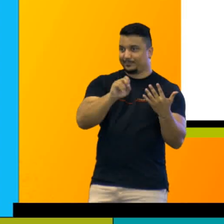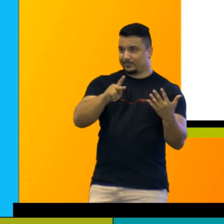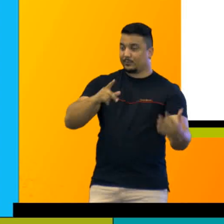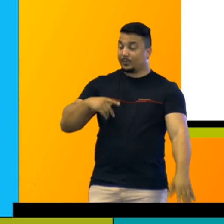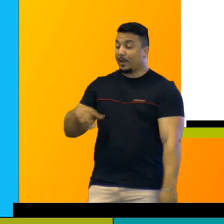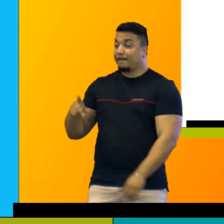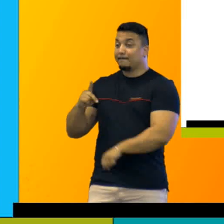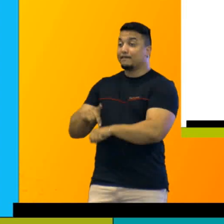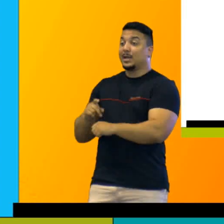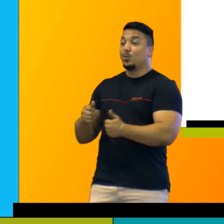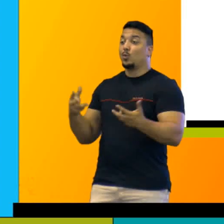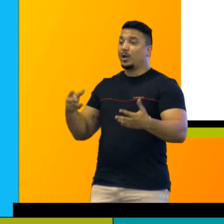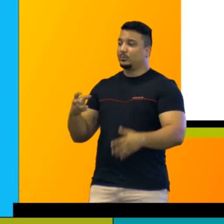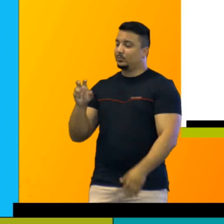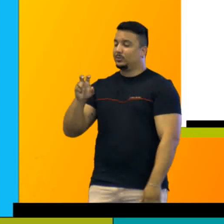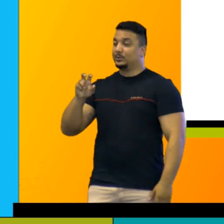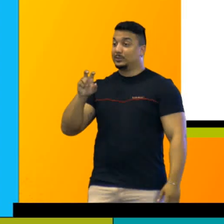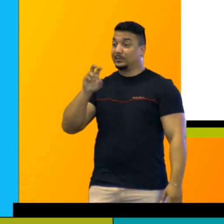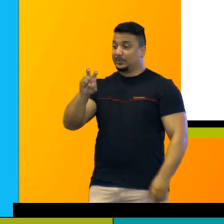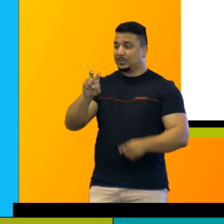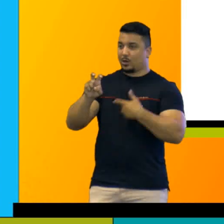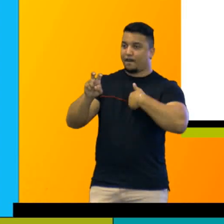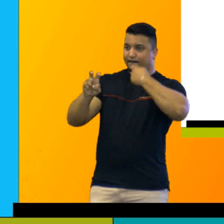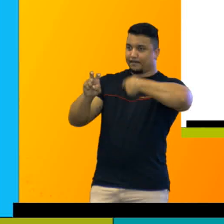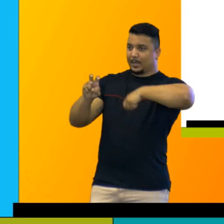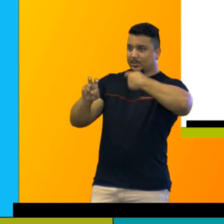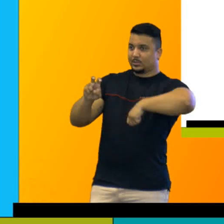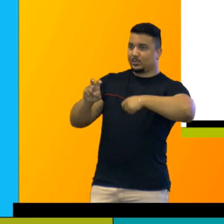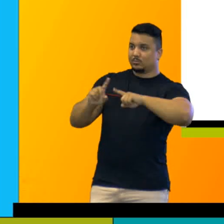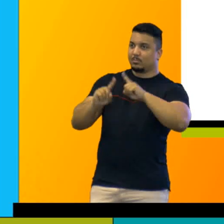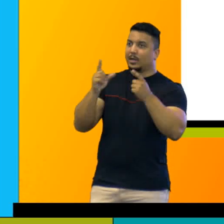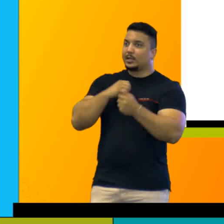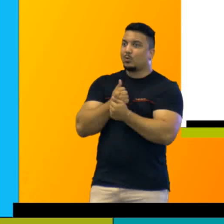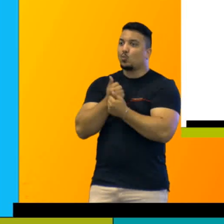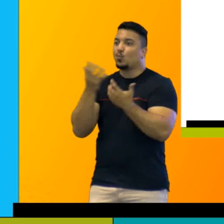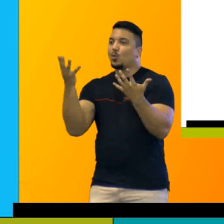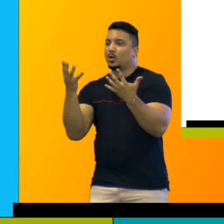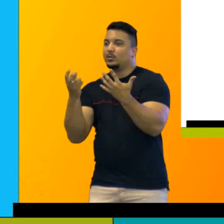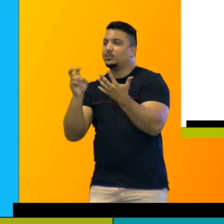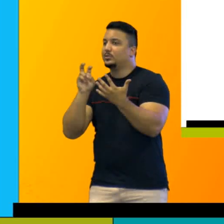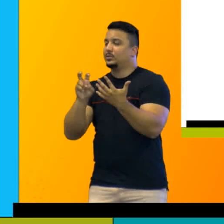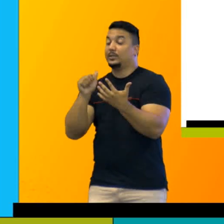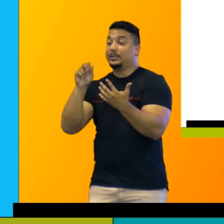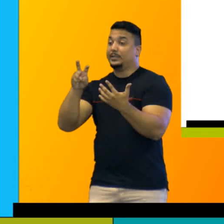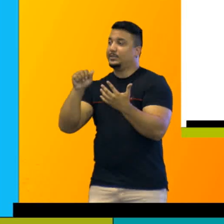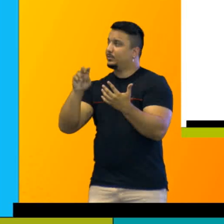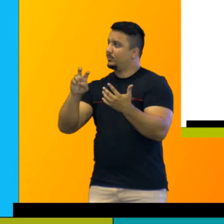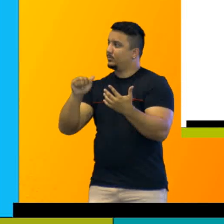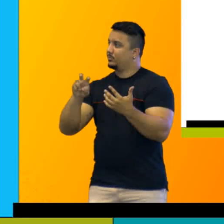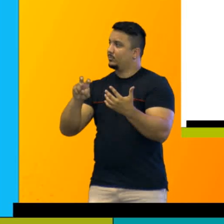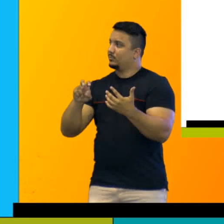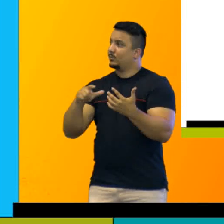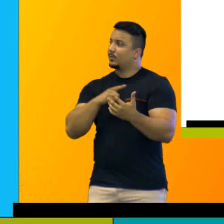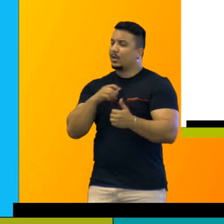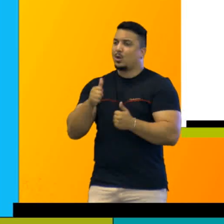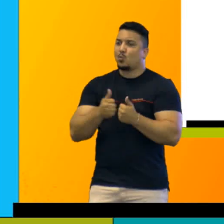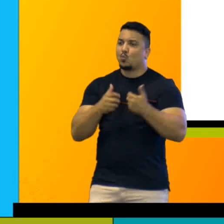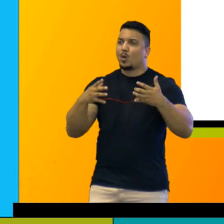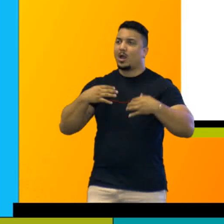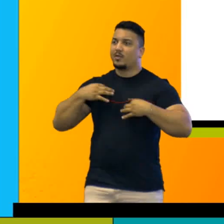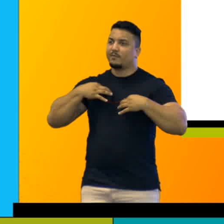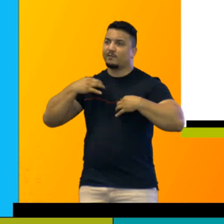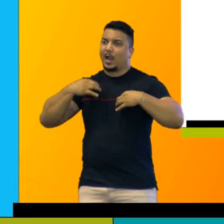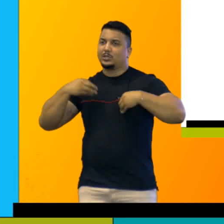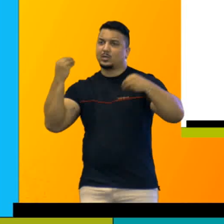de pedras, mas ele tem 15 pedras diferentes. Tá legal? A quantidade de fantasias